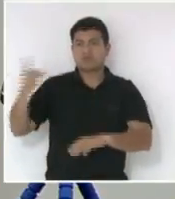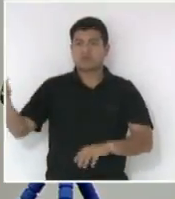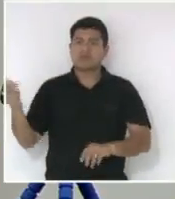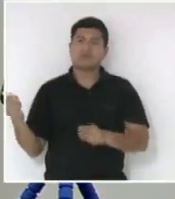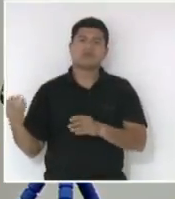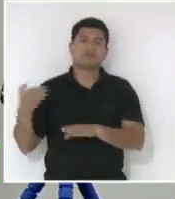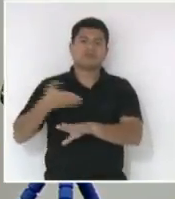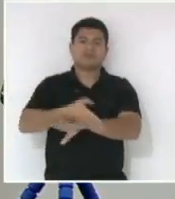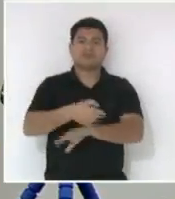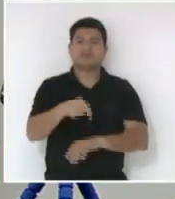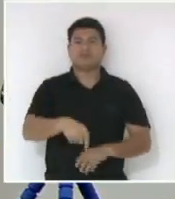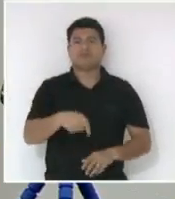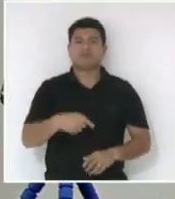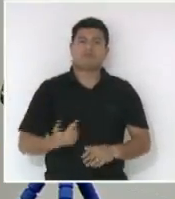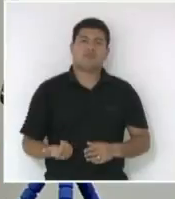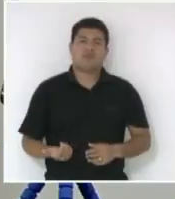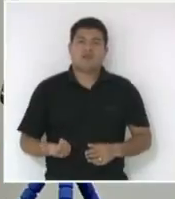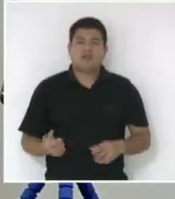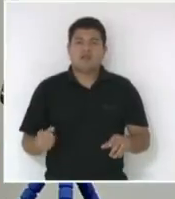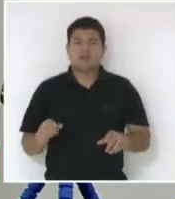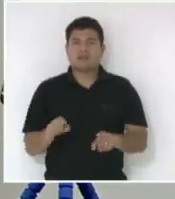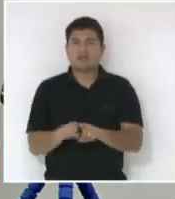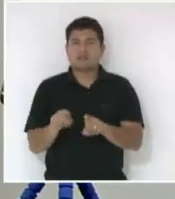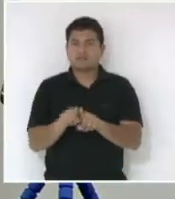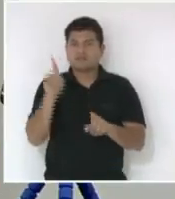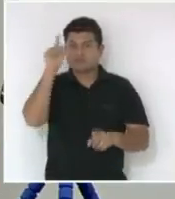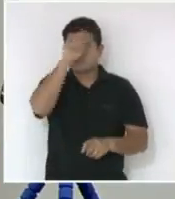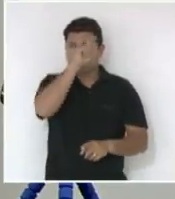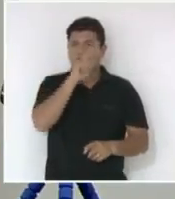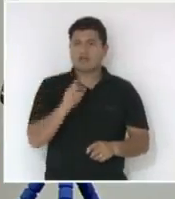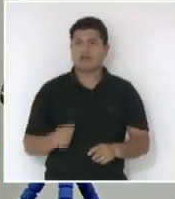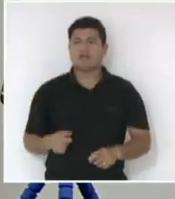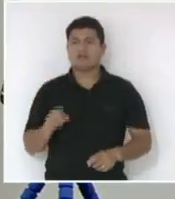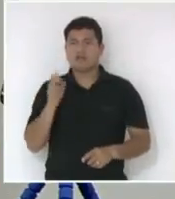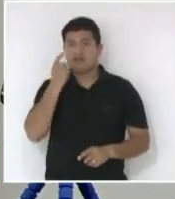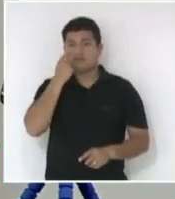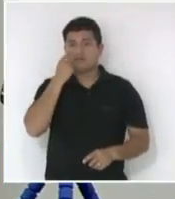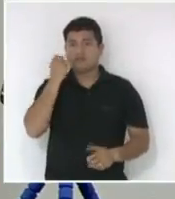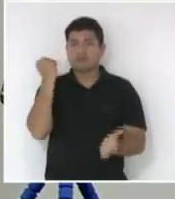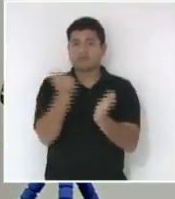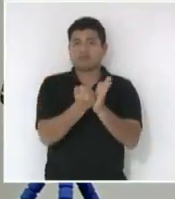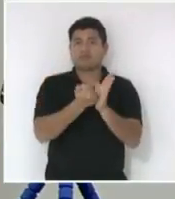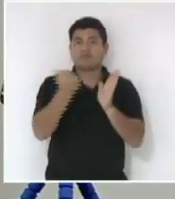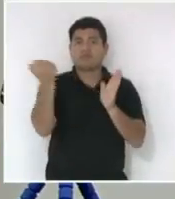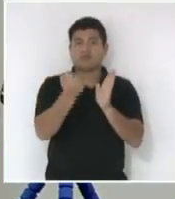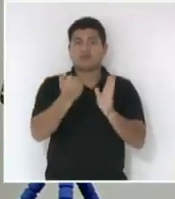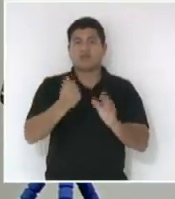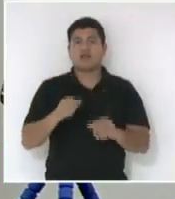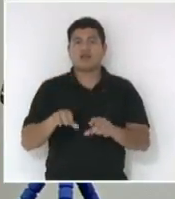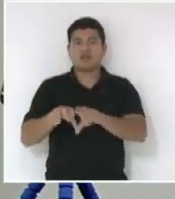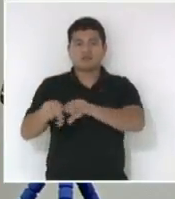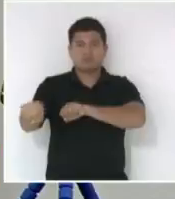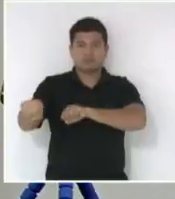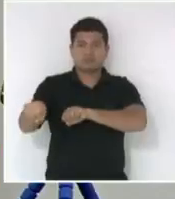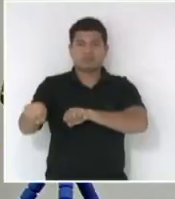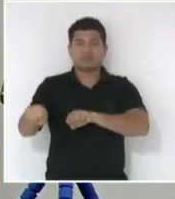além da dificuldade de validar diplomas. Os refugiados do governo de Nicolás Maduro